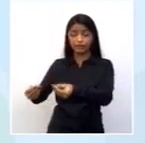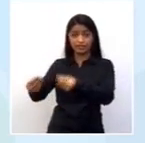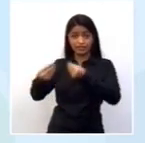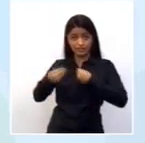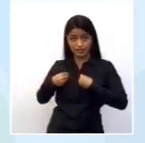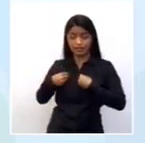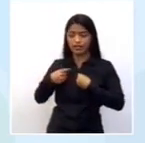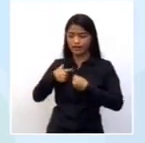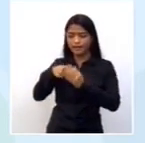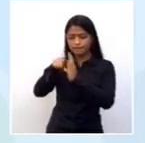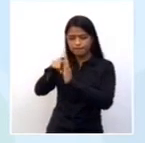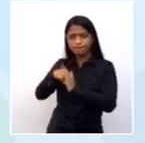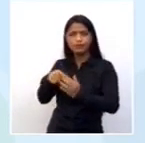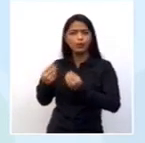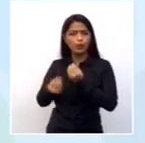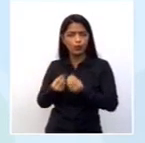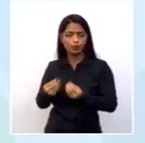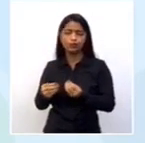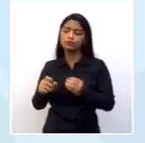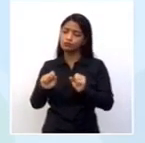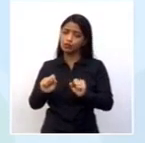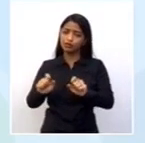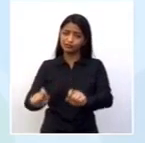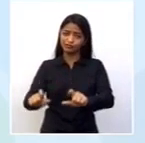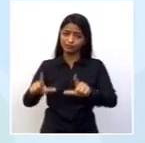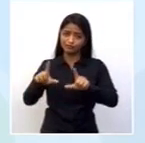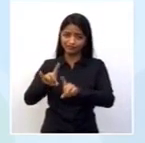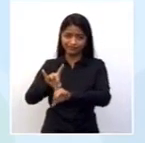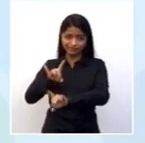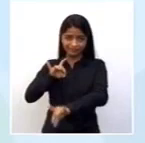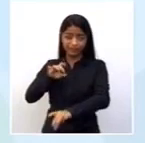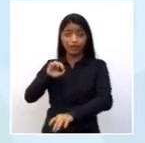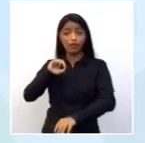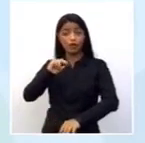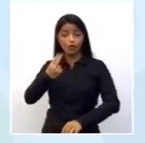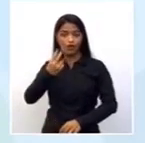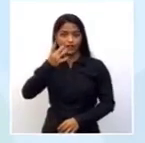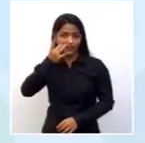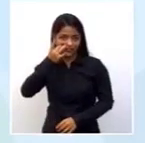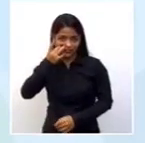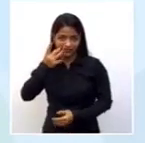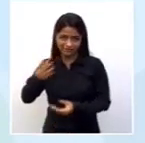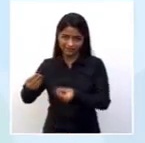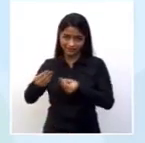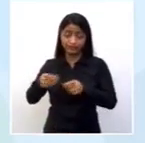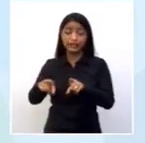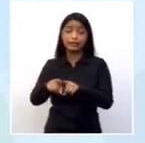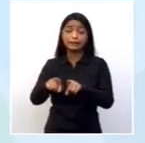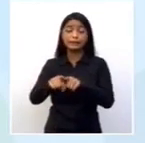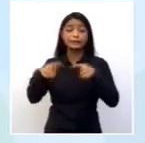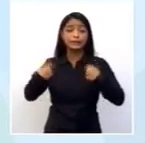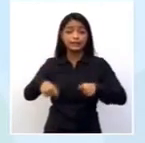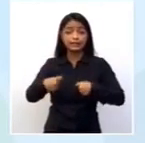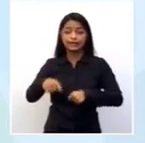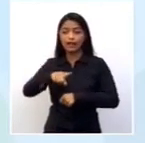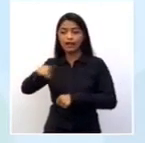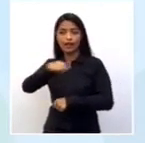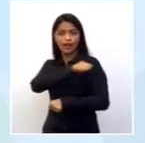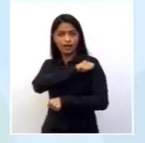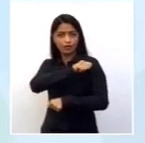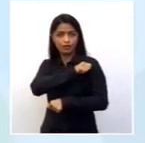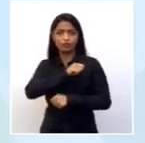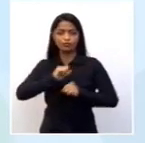meios digitais, quando possível, ou físicos, bem como o envolvimento, engajamento e autonomia do estudante